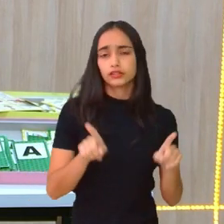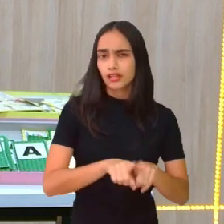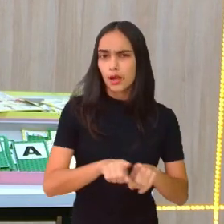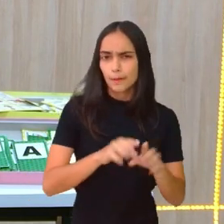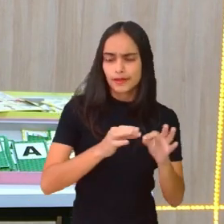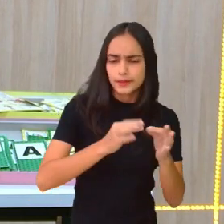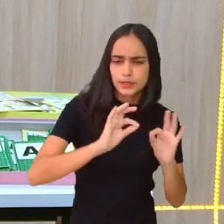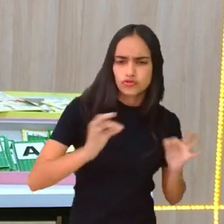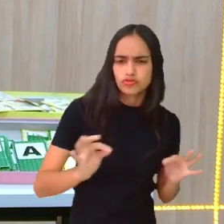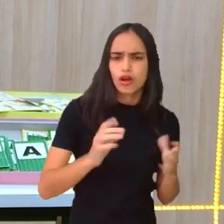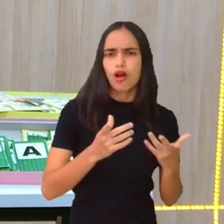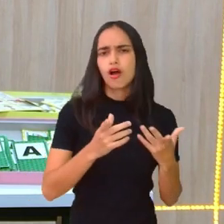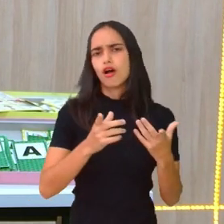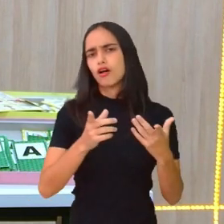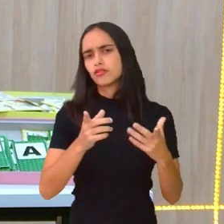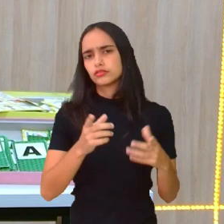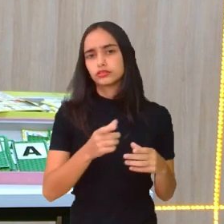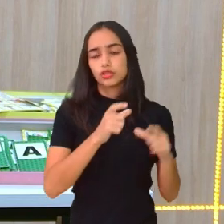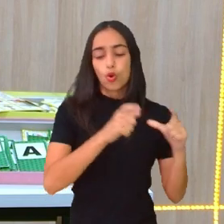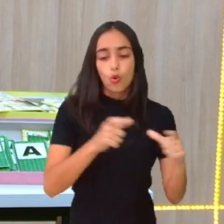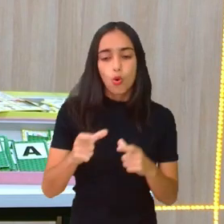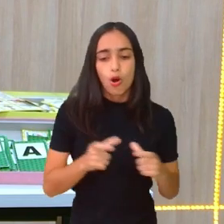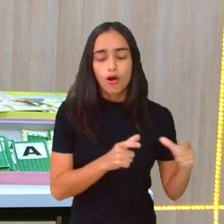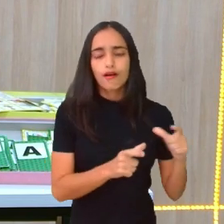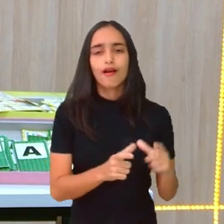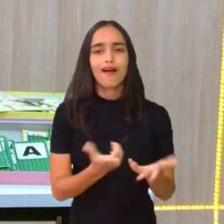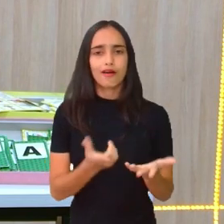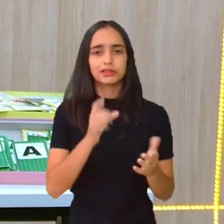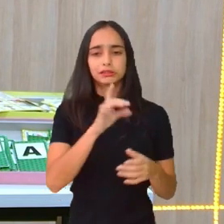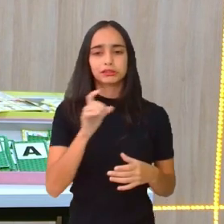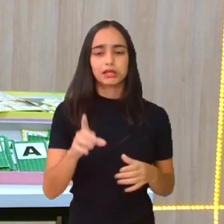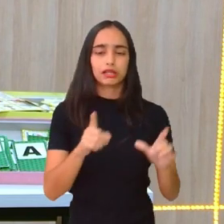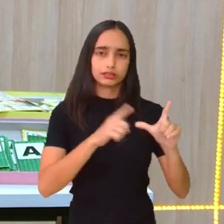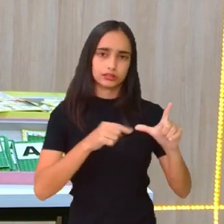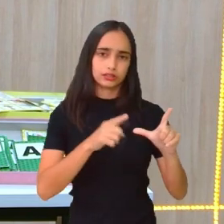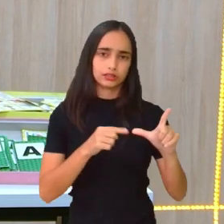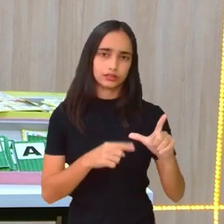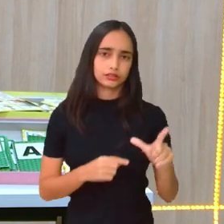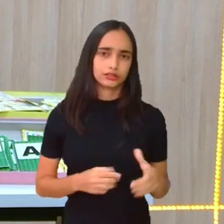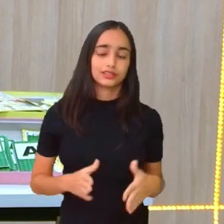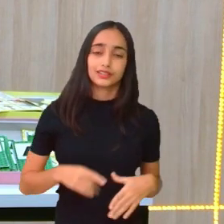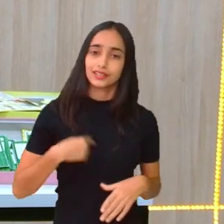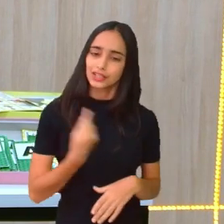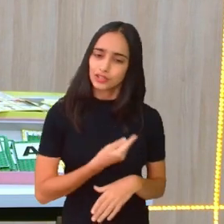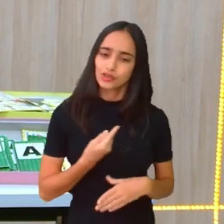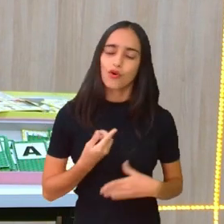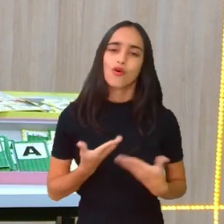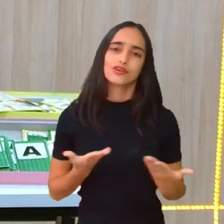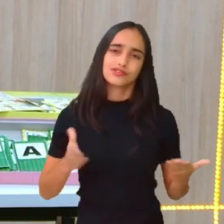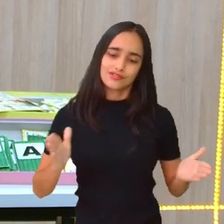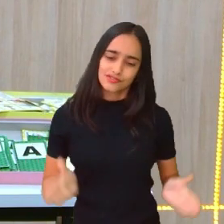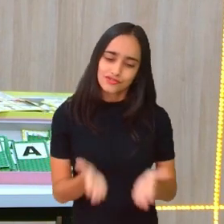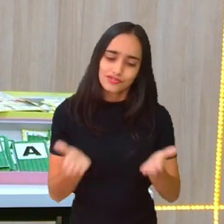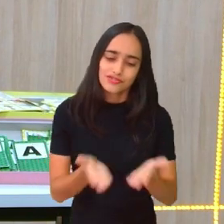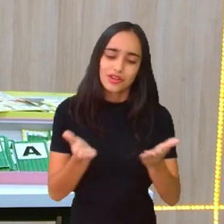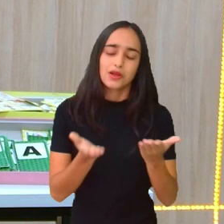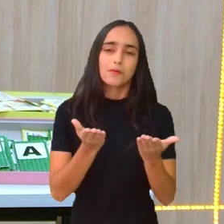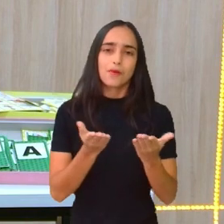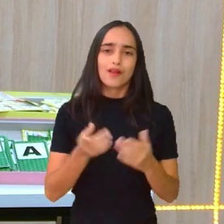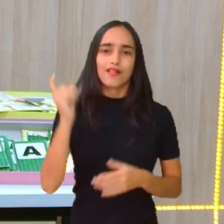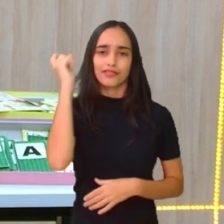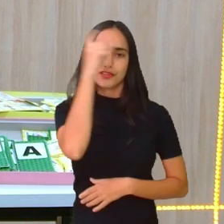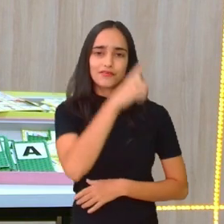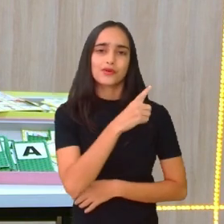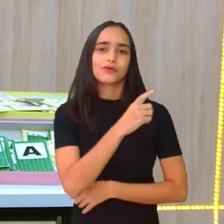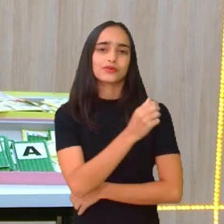entre uma letra e outra, e a gente vai estar estimulando, né, esse tipo de dificuldade, que é uma característica do